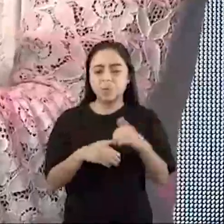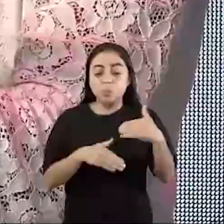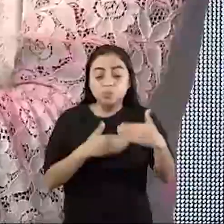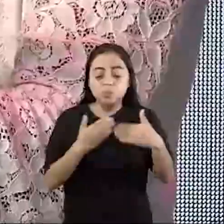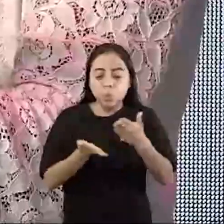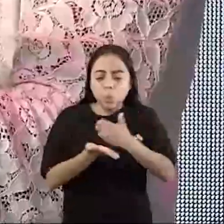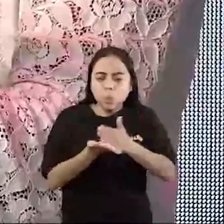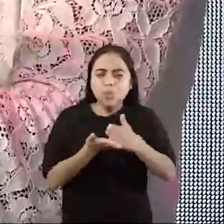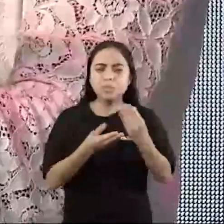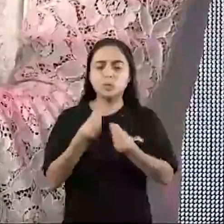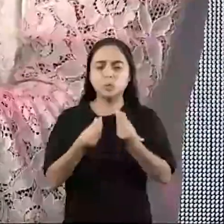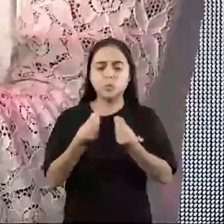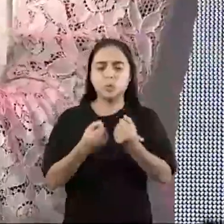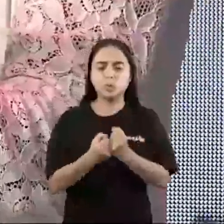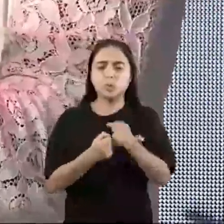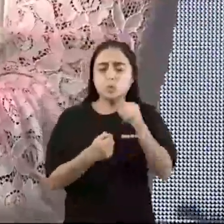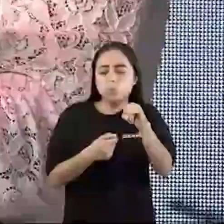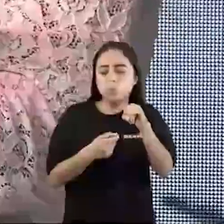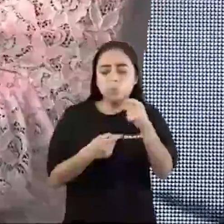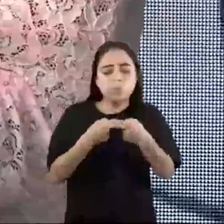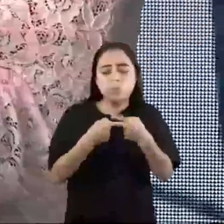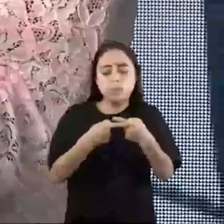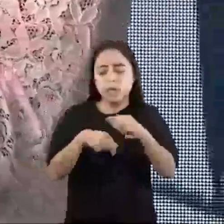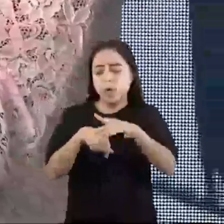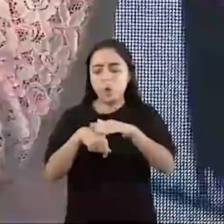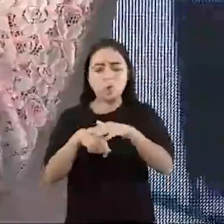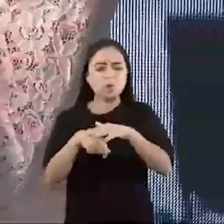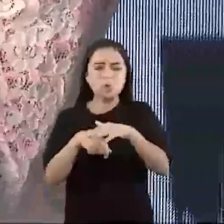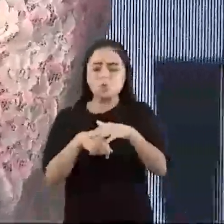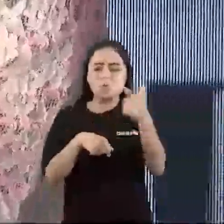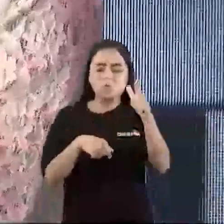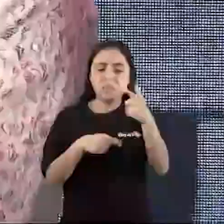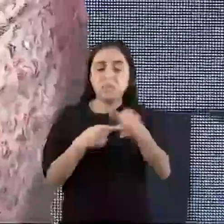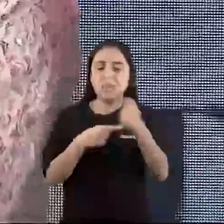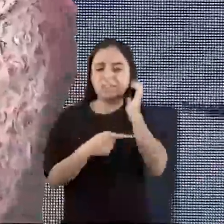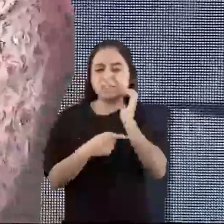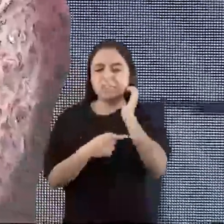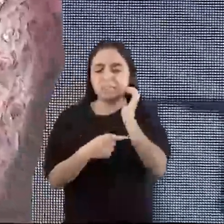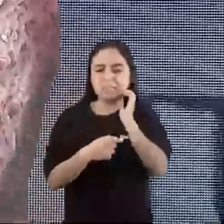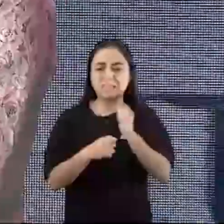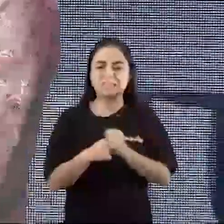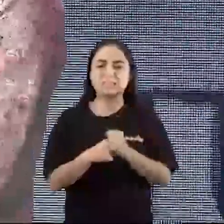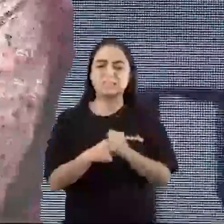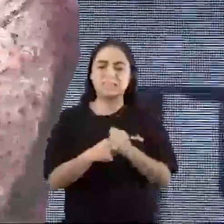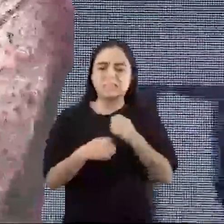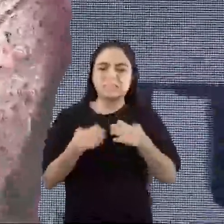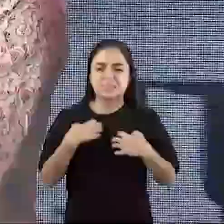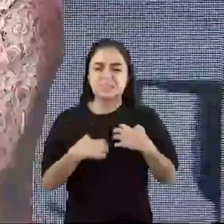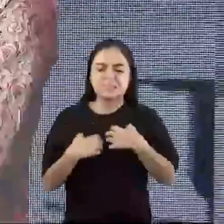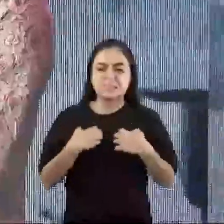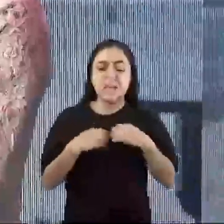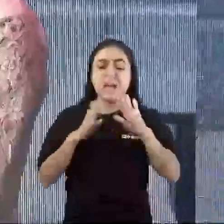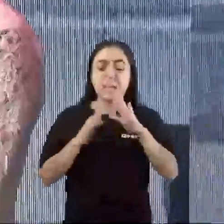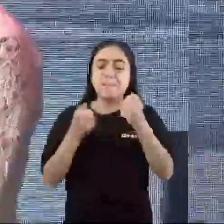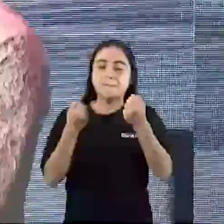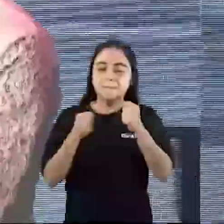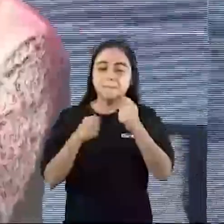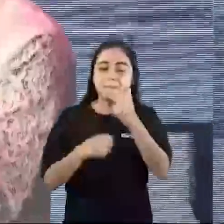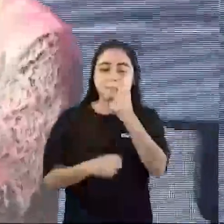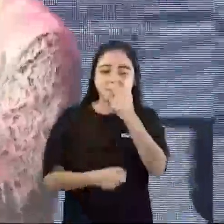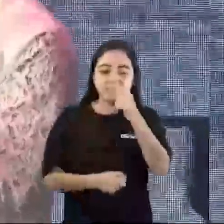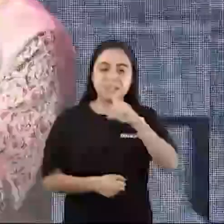que ela não é uma cachorra seborreica, uma vez que a coceira é uma coisa que incomoda, a gente sempre pensa que ela tem uma possível